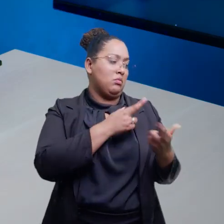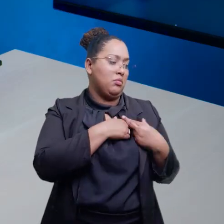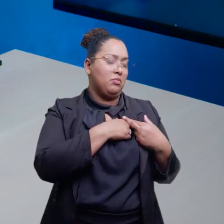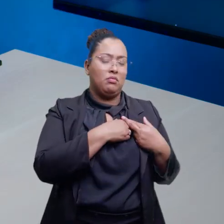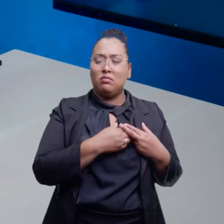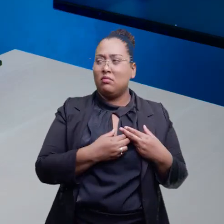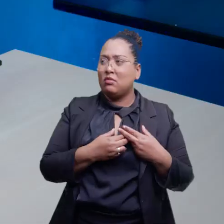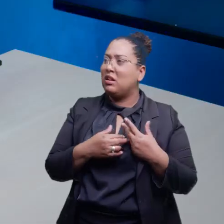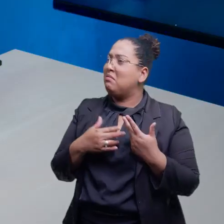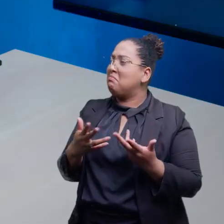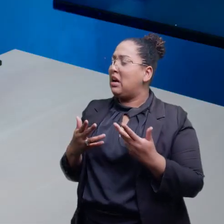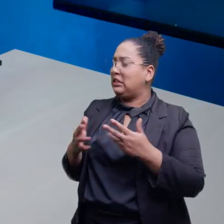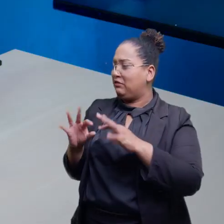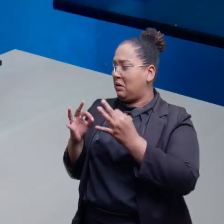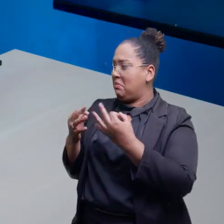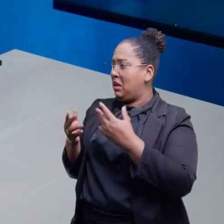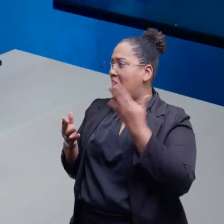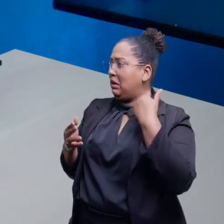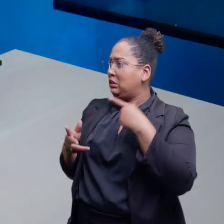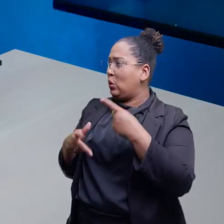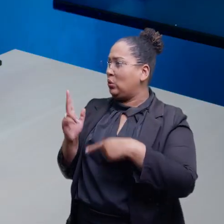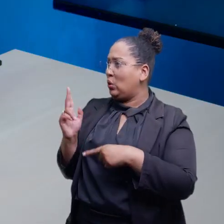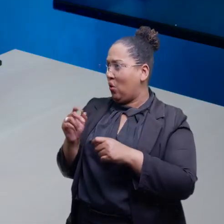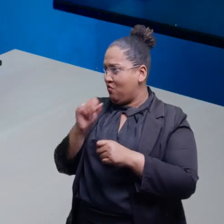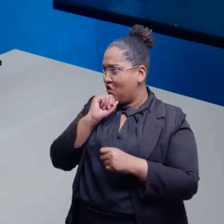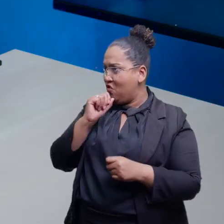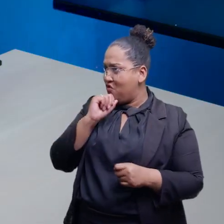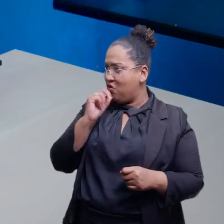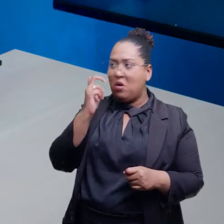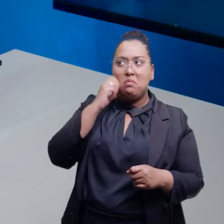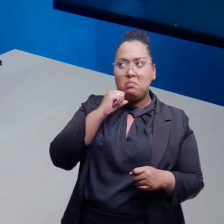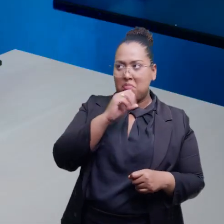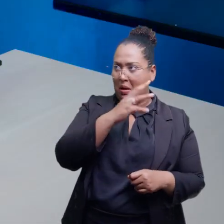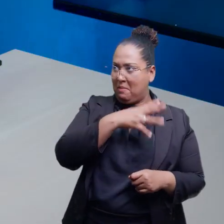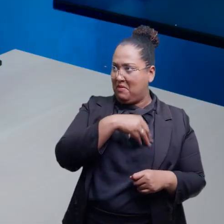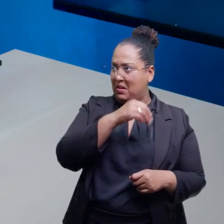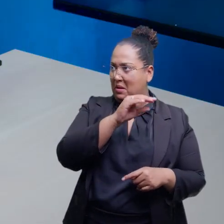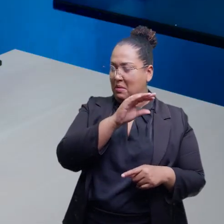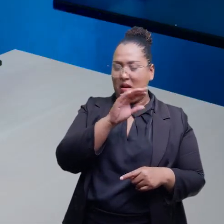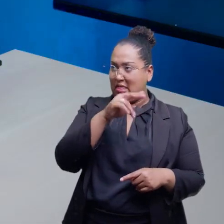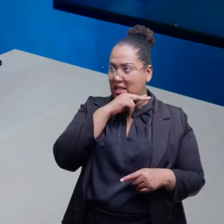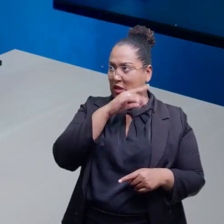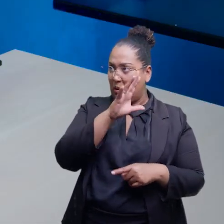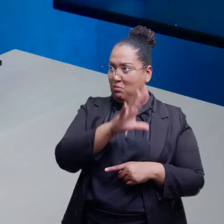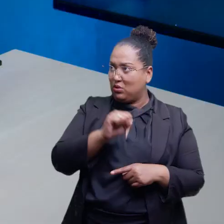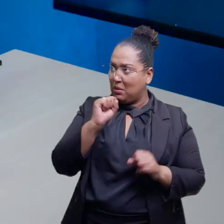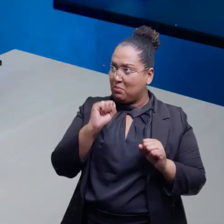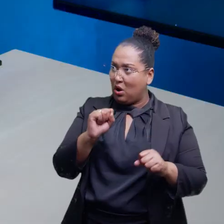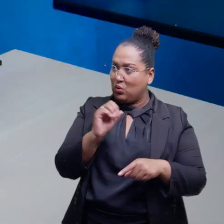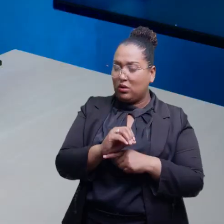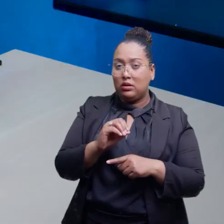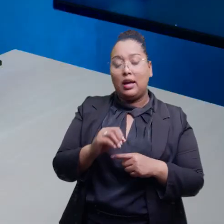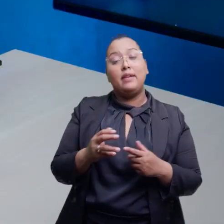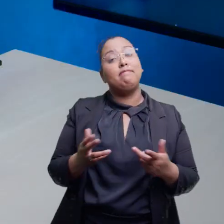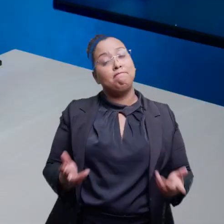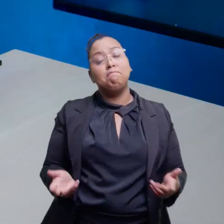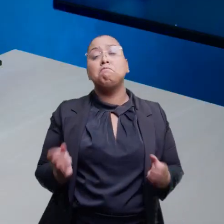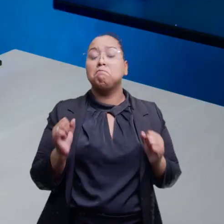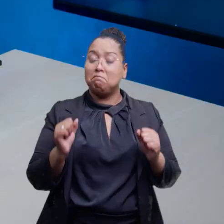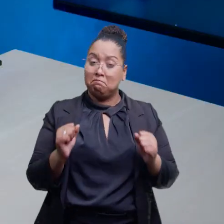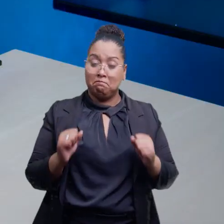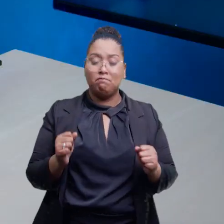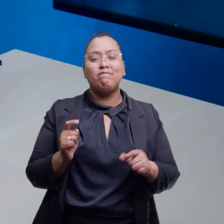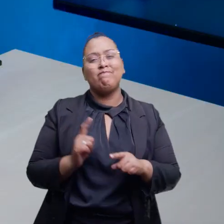responsabilizar, apesar dela ser destituída do poder familiar, não tem impedimento nenhum que esse avô possa se responsabilizar, né? A gente sabe a dificuldade que